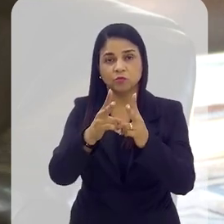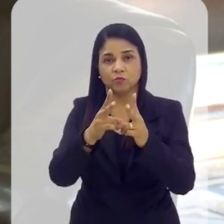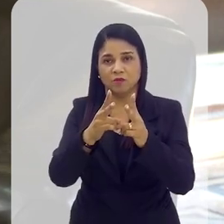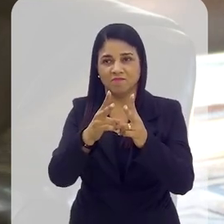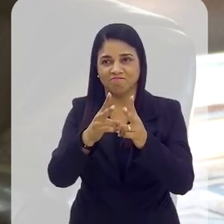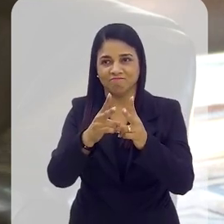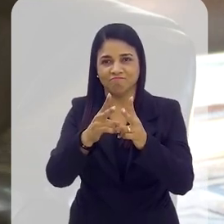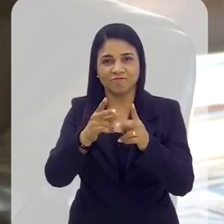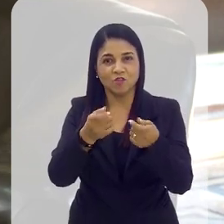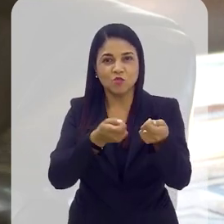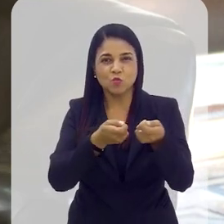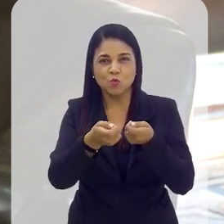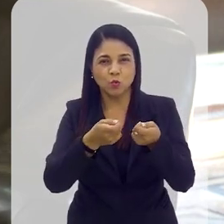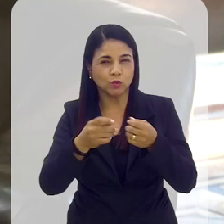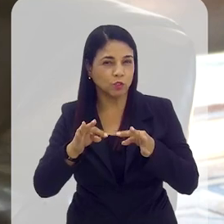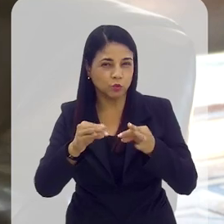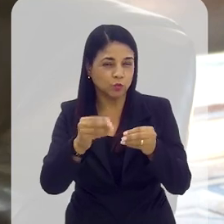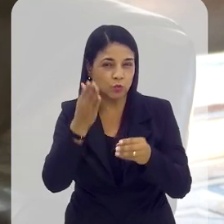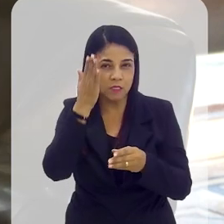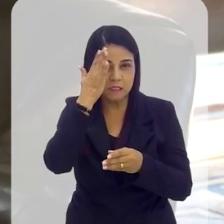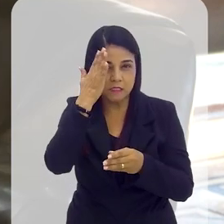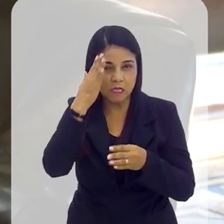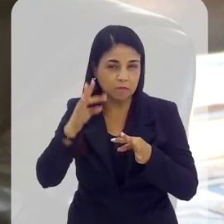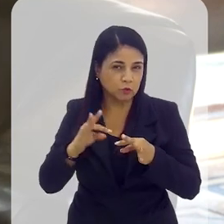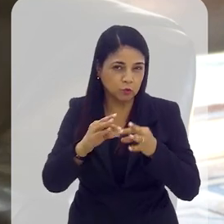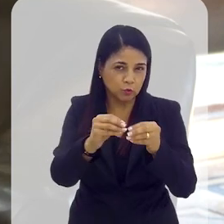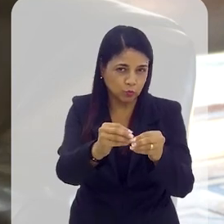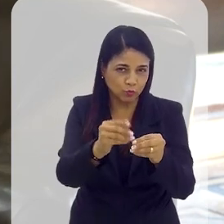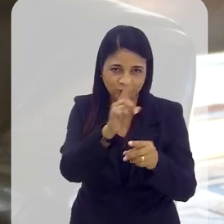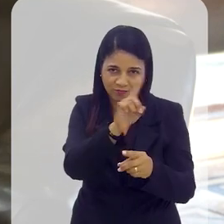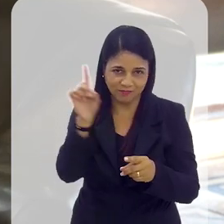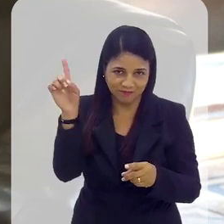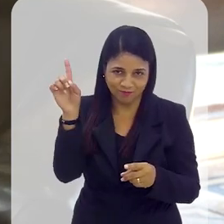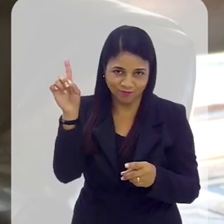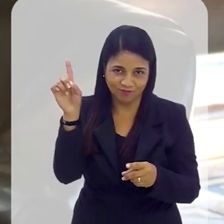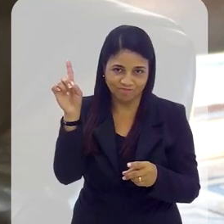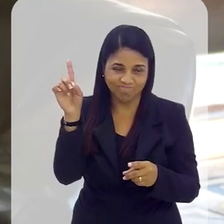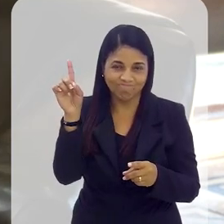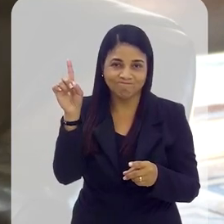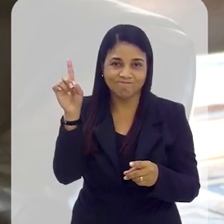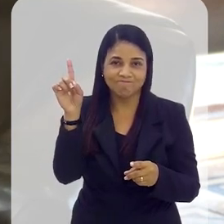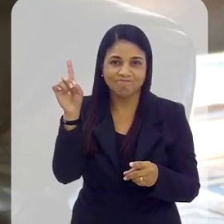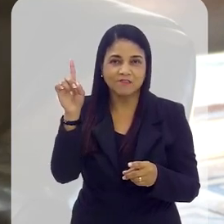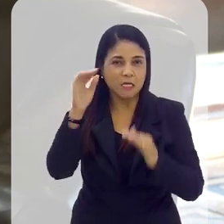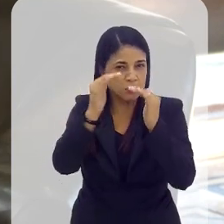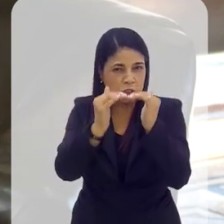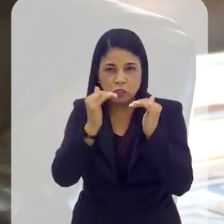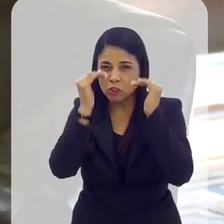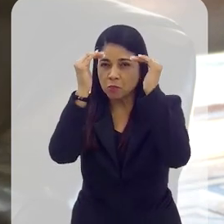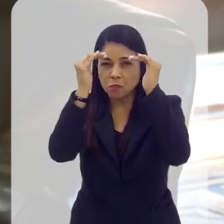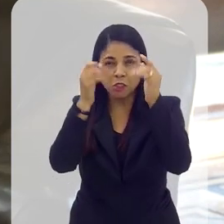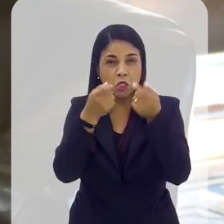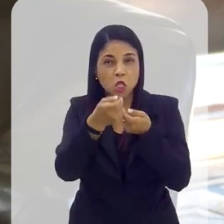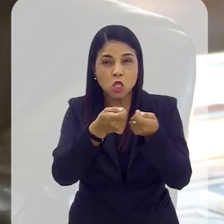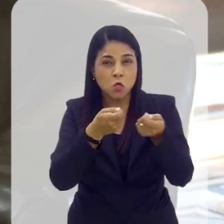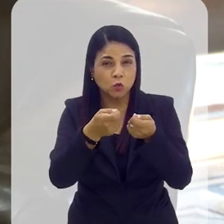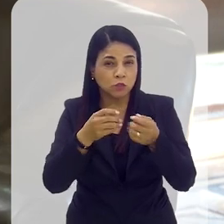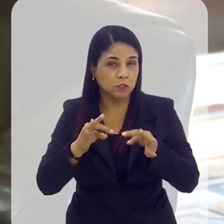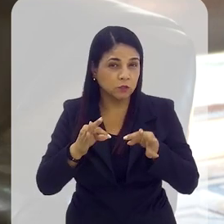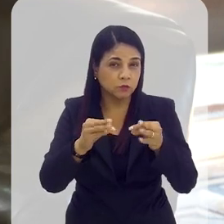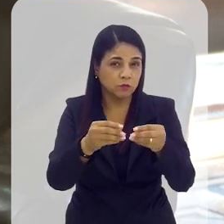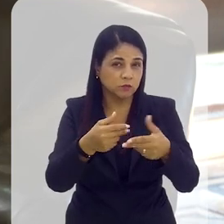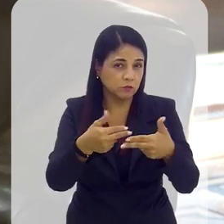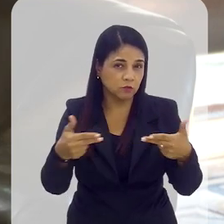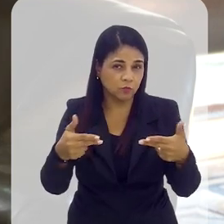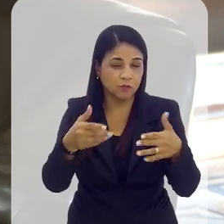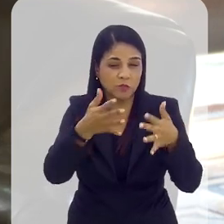continua no seu trono reinando sobre todas as coisas. E ele já sabe tudo e de todas as coisas. Então, Deus, ele é soberano, ele controla sobre